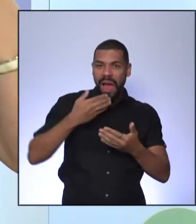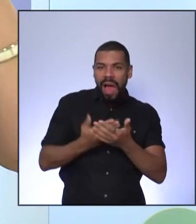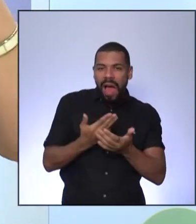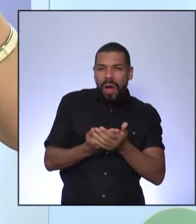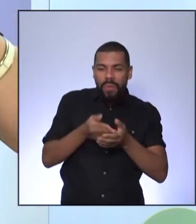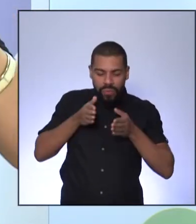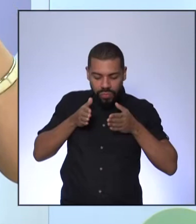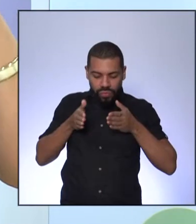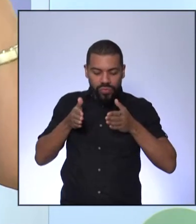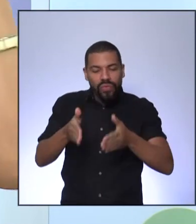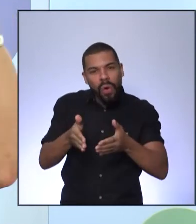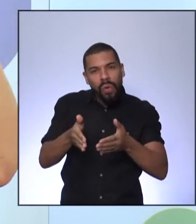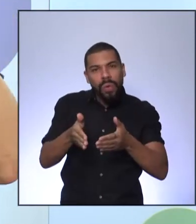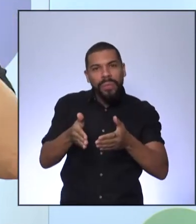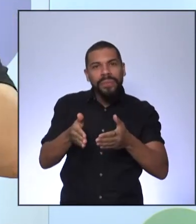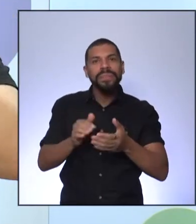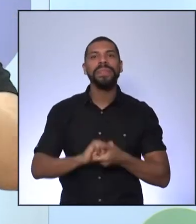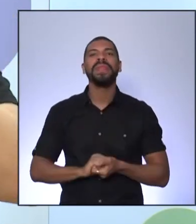pouco mais